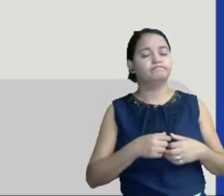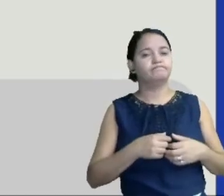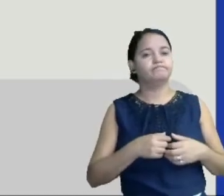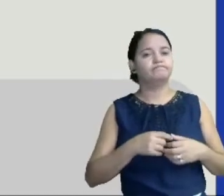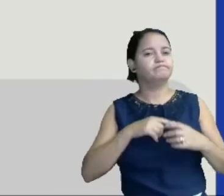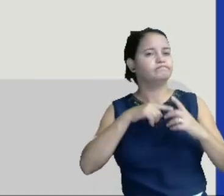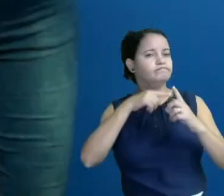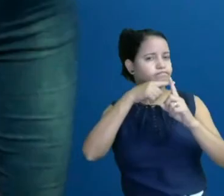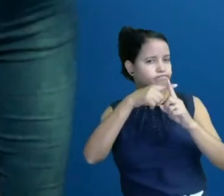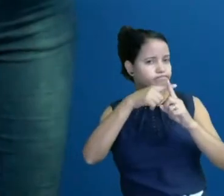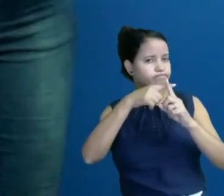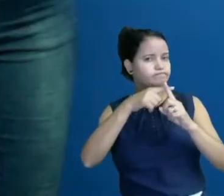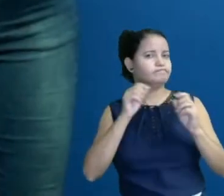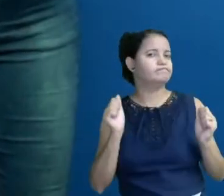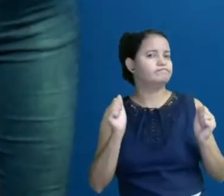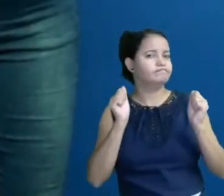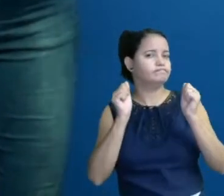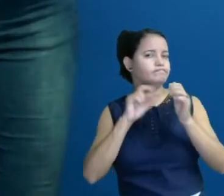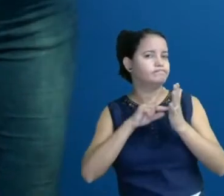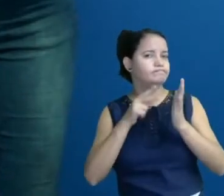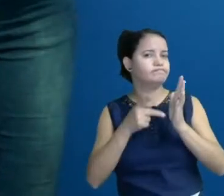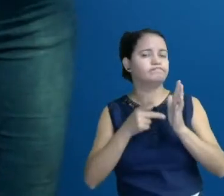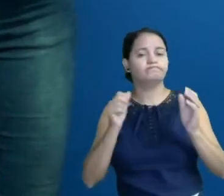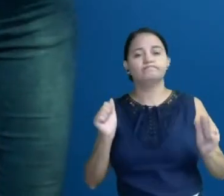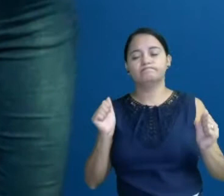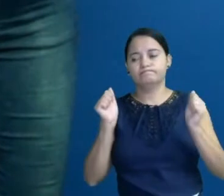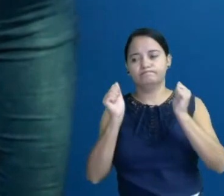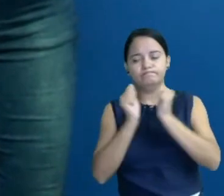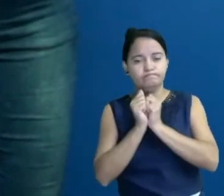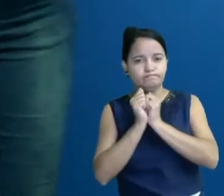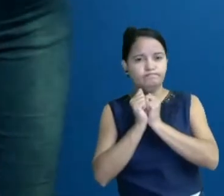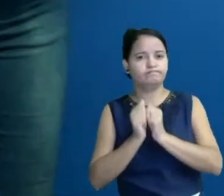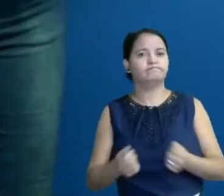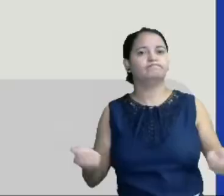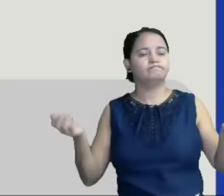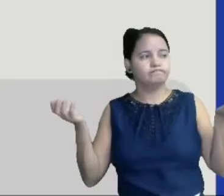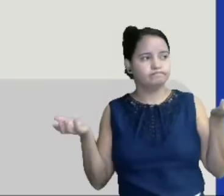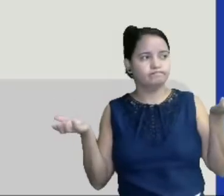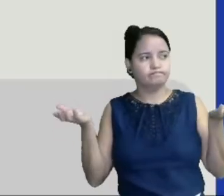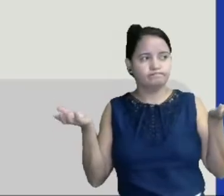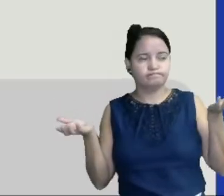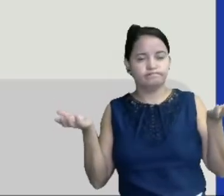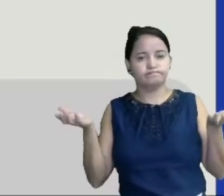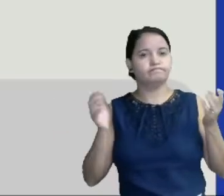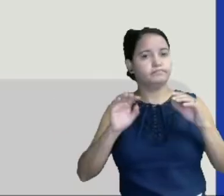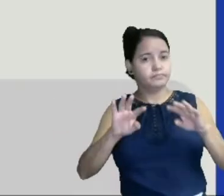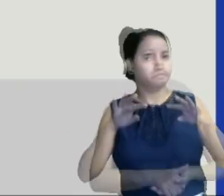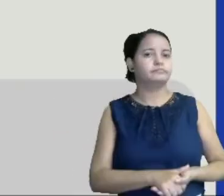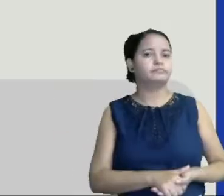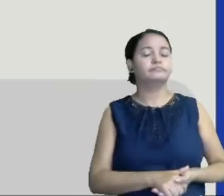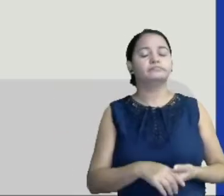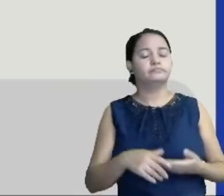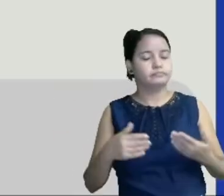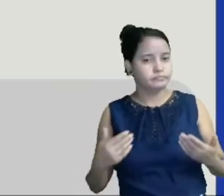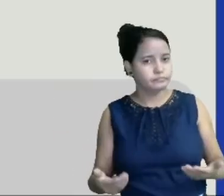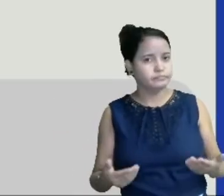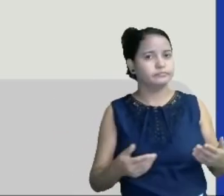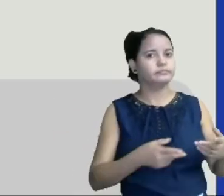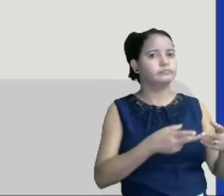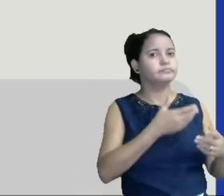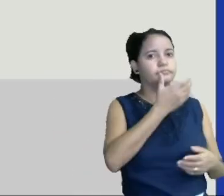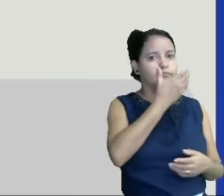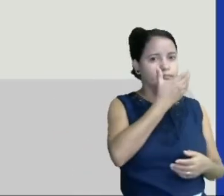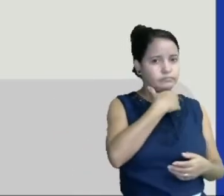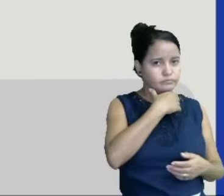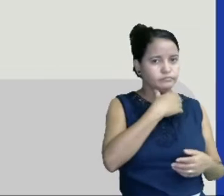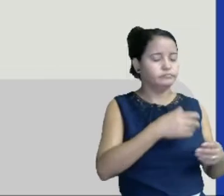adição de junta né Essas balanças que estão em equilíbrio Então vão prestar atenção a primeira Então tá aí a